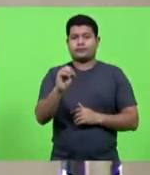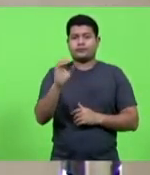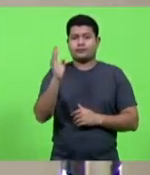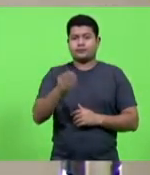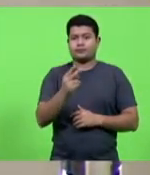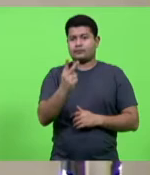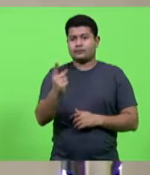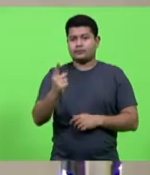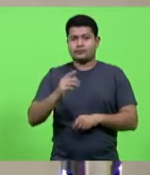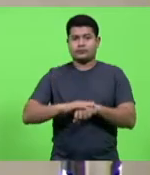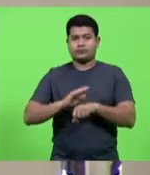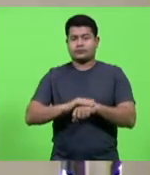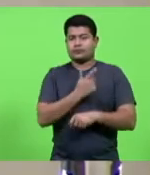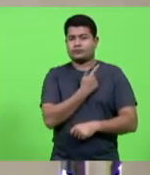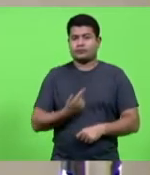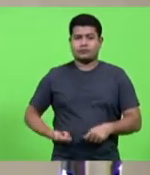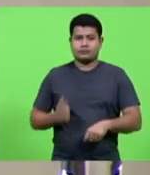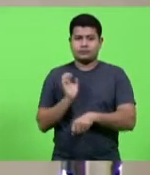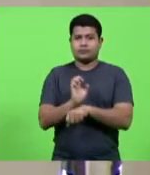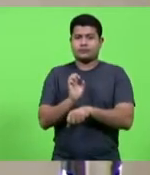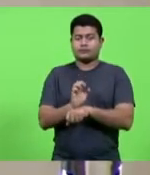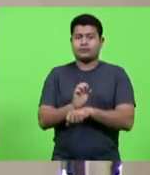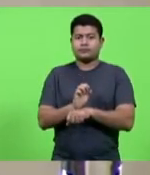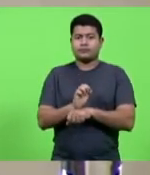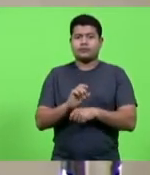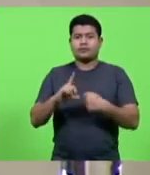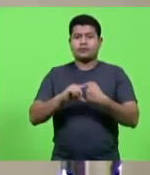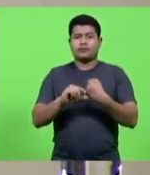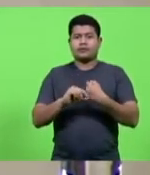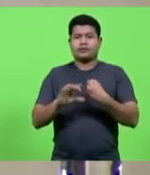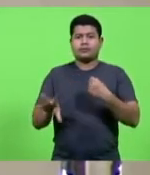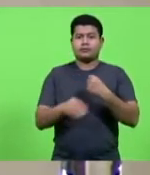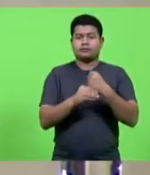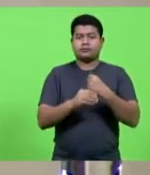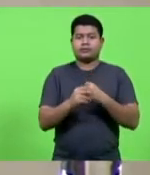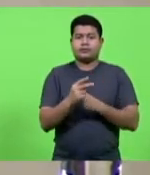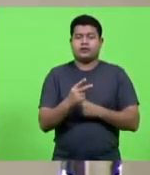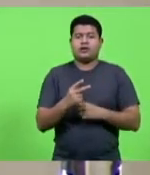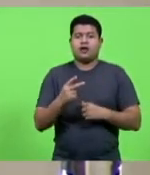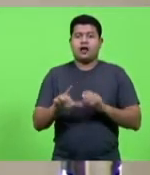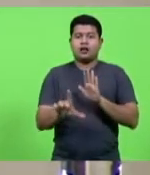77.0/2021, autor governo do estado, acresce o artigo 2º, alínea B, a Lei